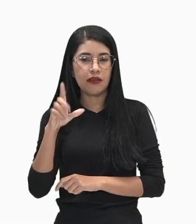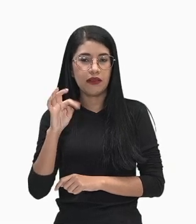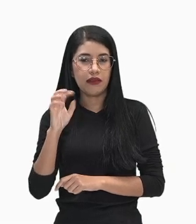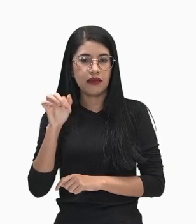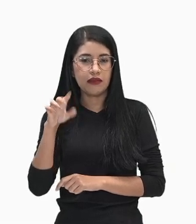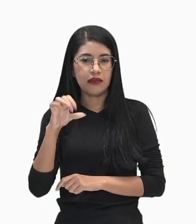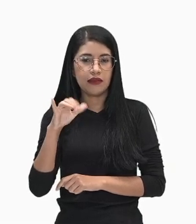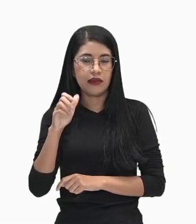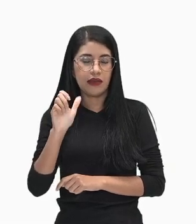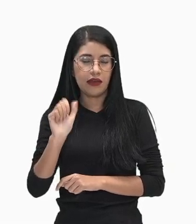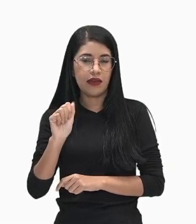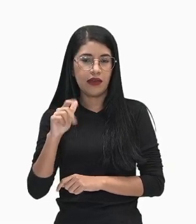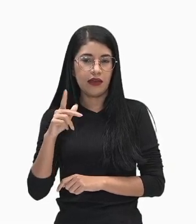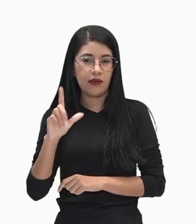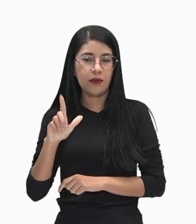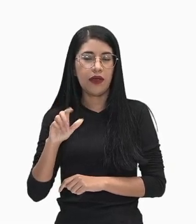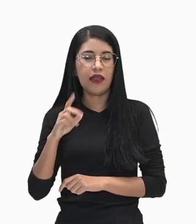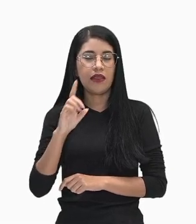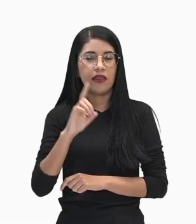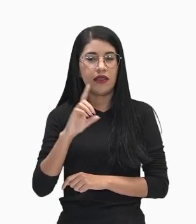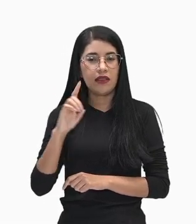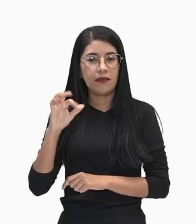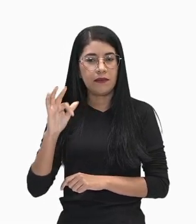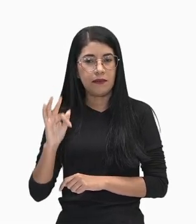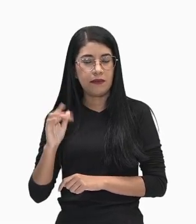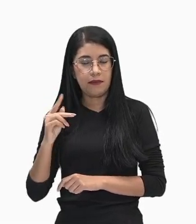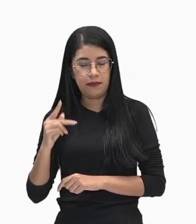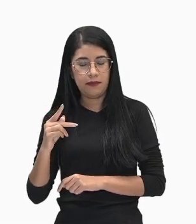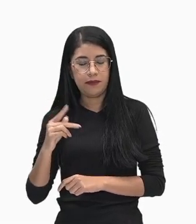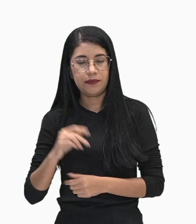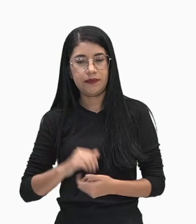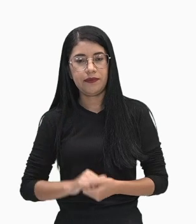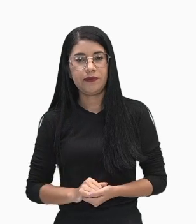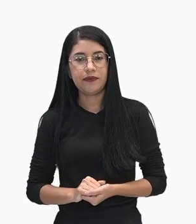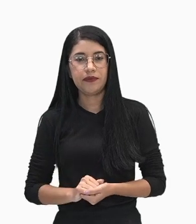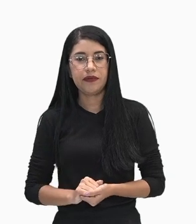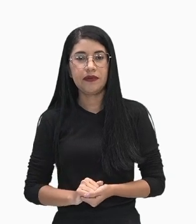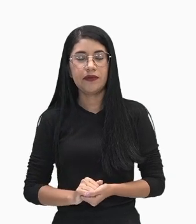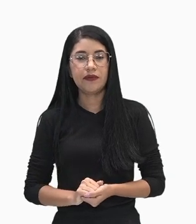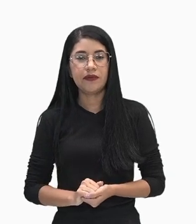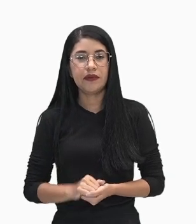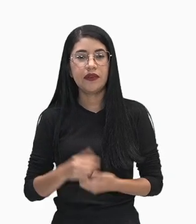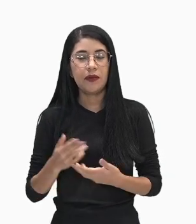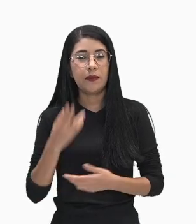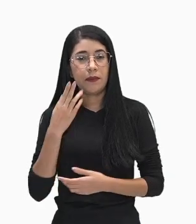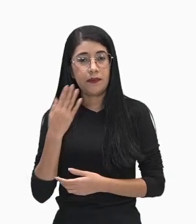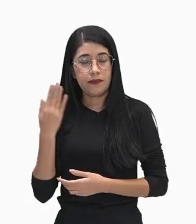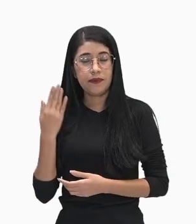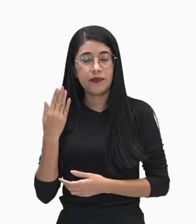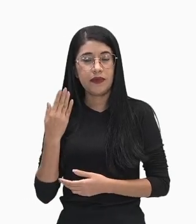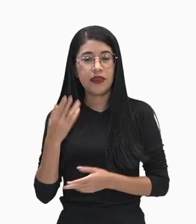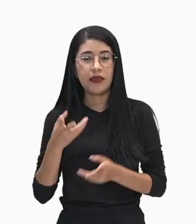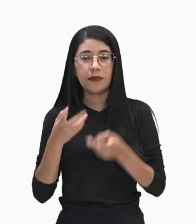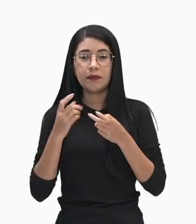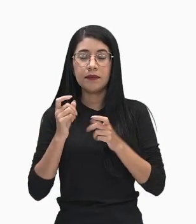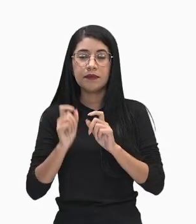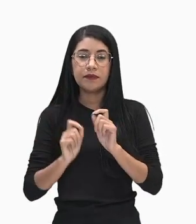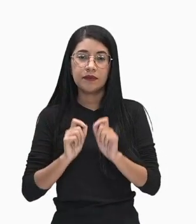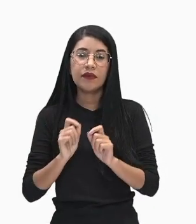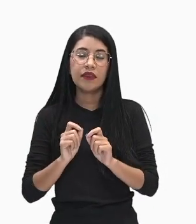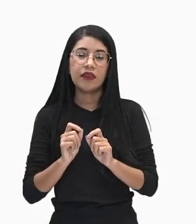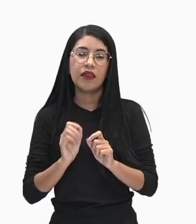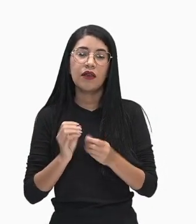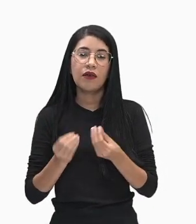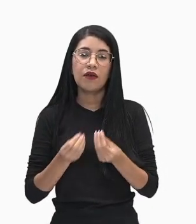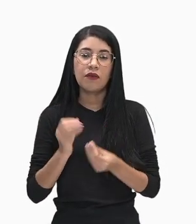diferença de potencial, é a sigla, tá legal? Então nós temos aí esse pequeno circuito elétrico onde a gente observa a situação